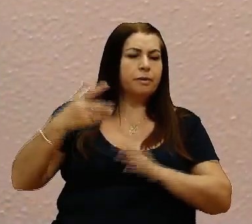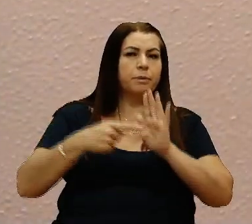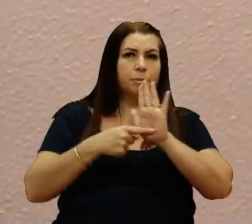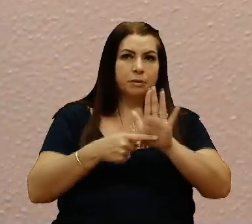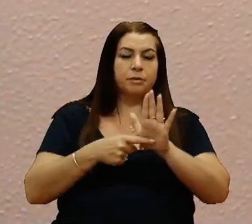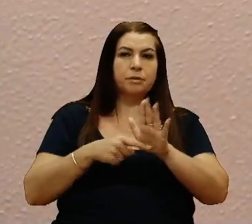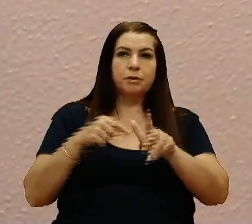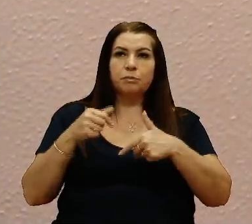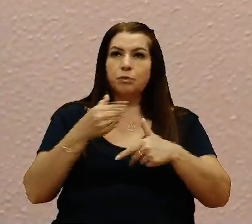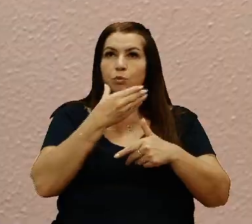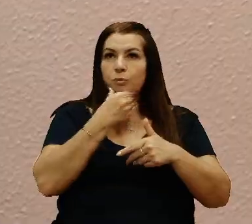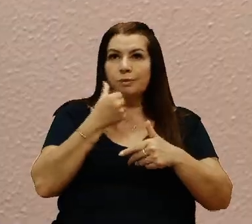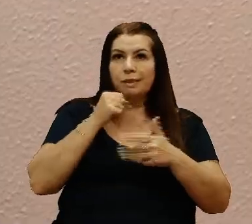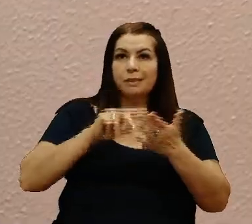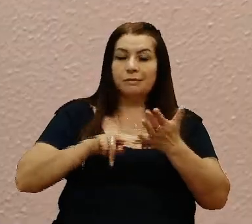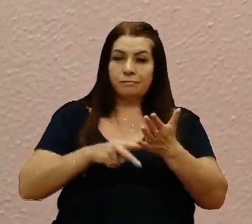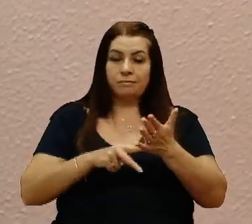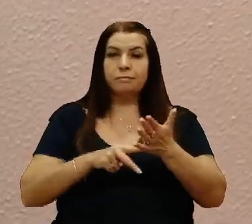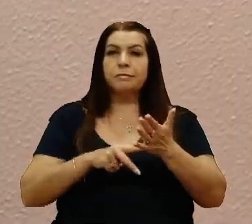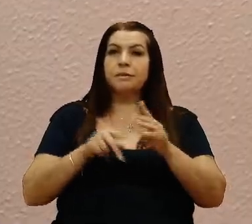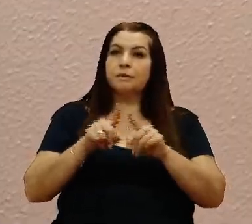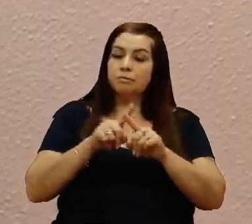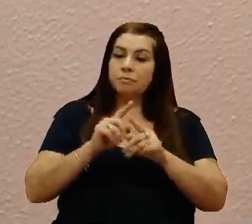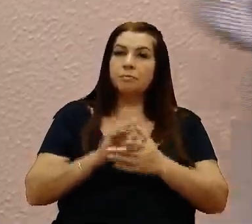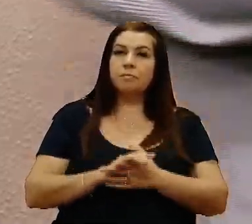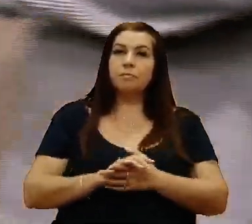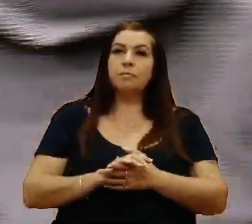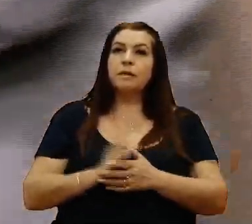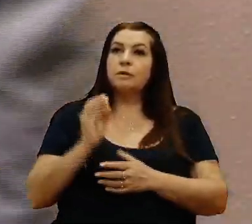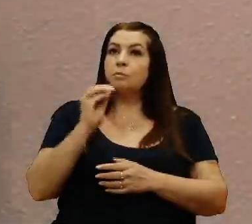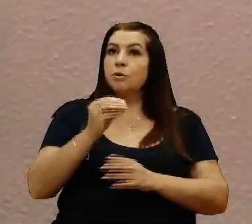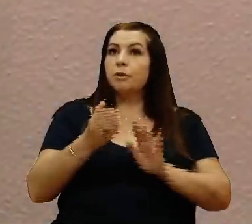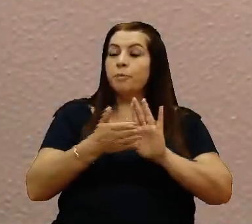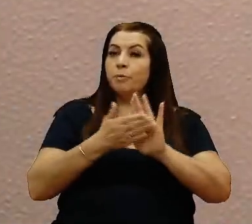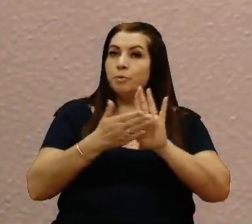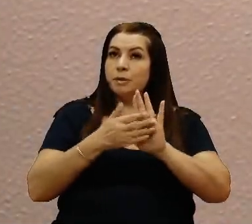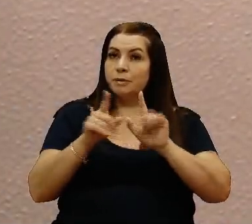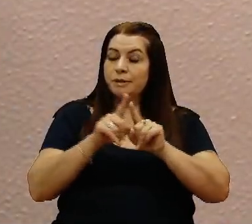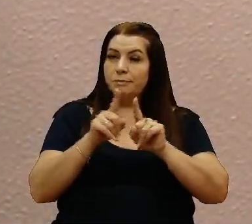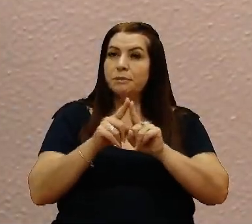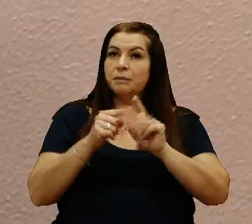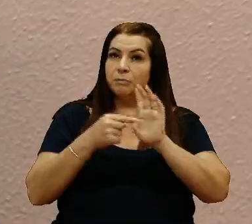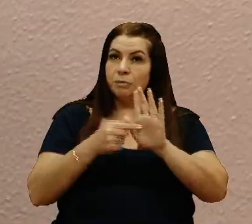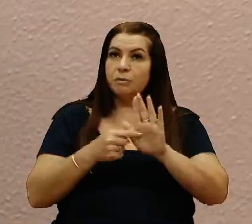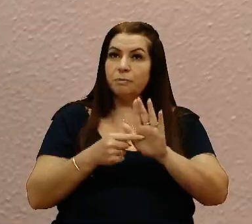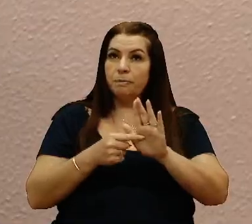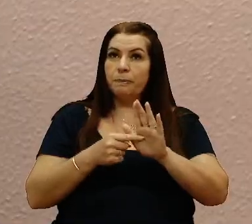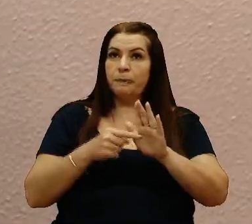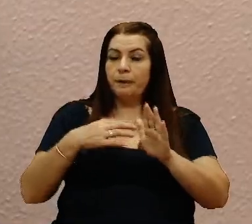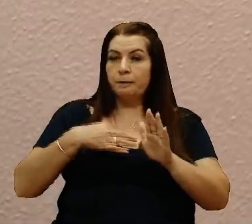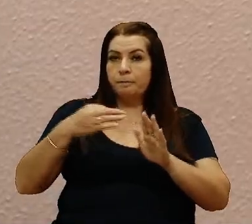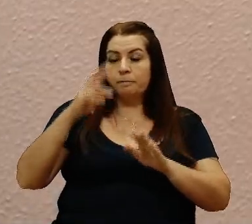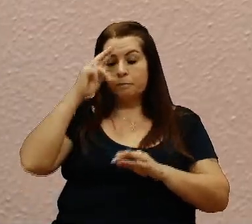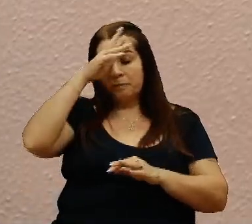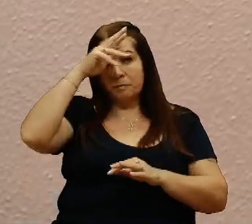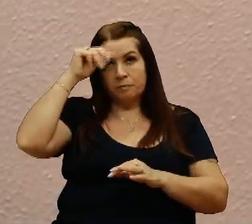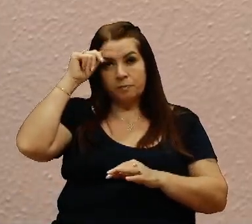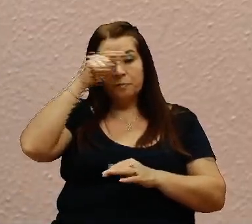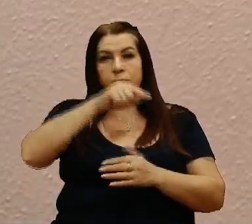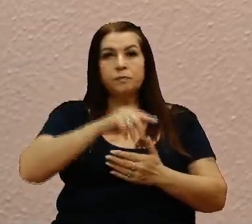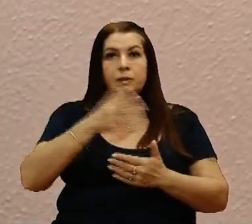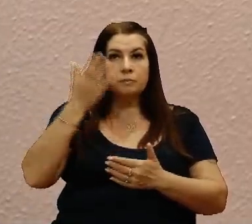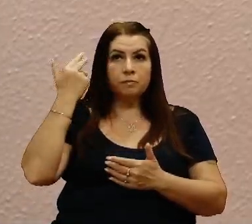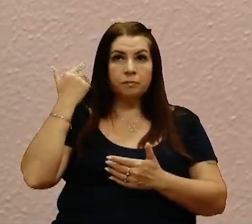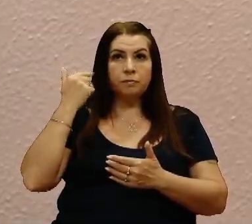pelo sindicato, onde colocava a proposição e, inclusive, levaram isso para os candidatos à prefeitura, né? Na época, a prefeita